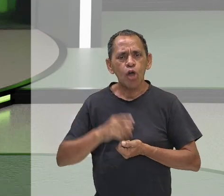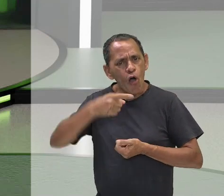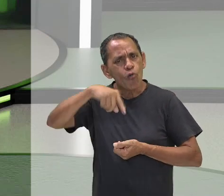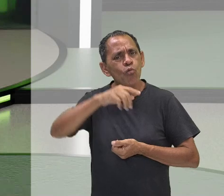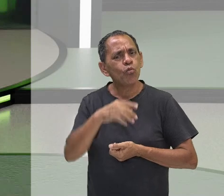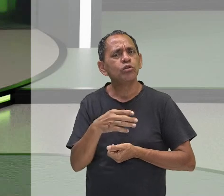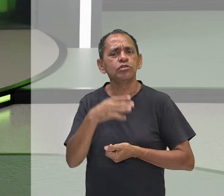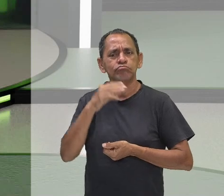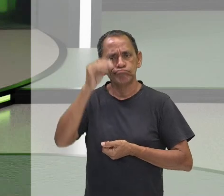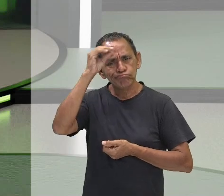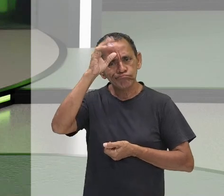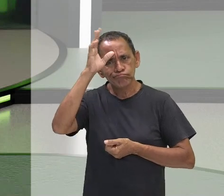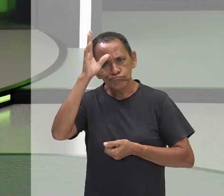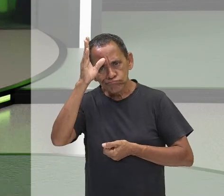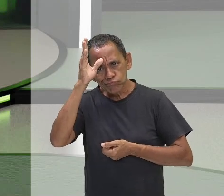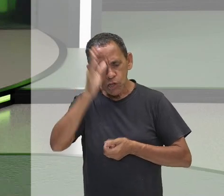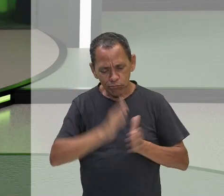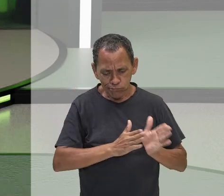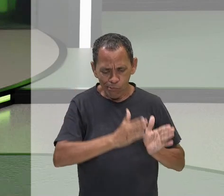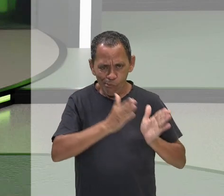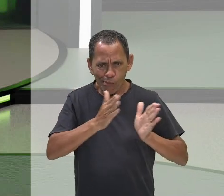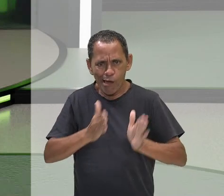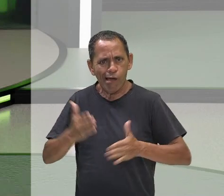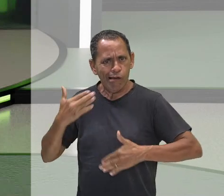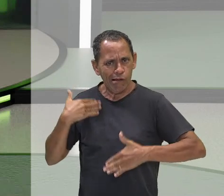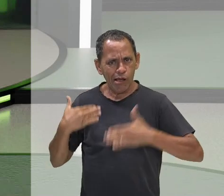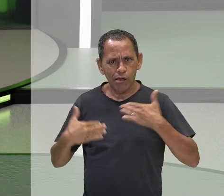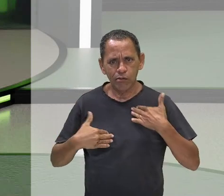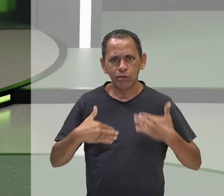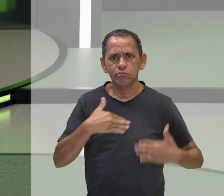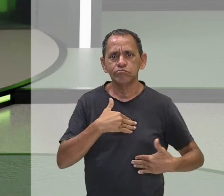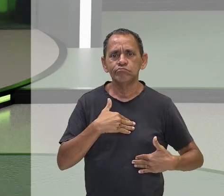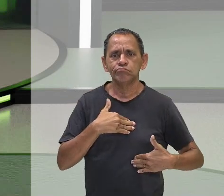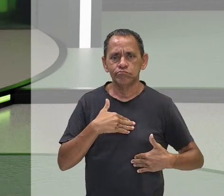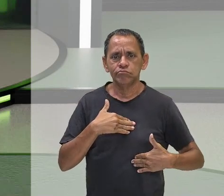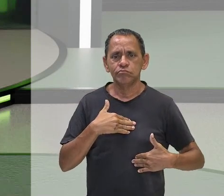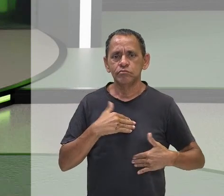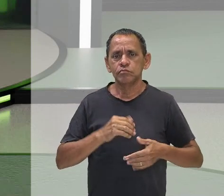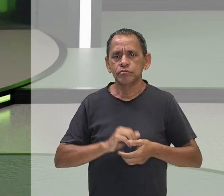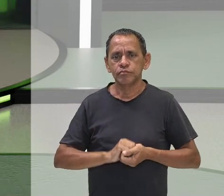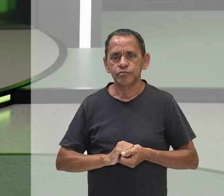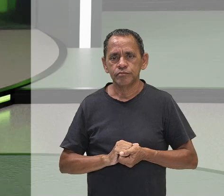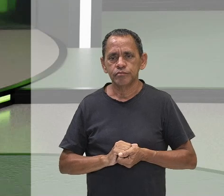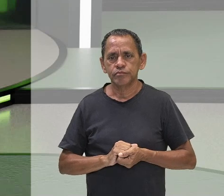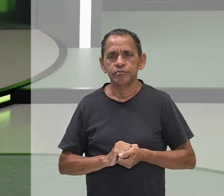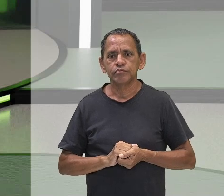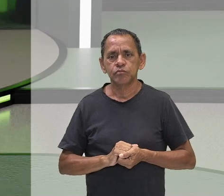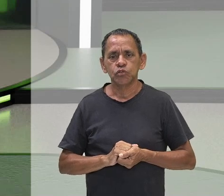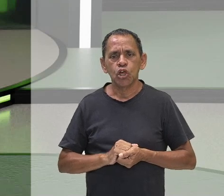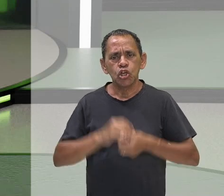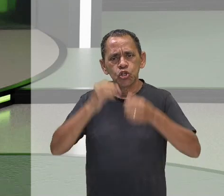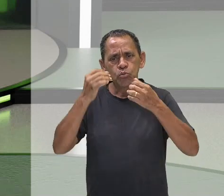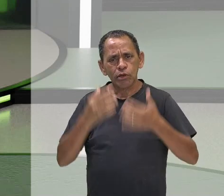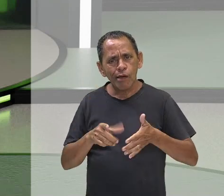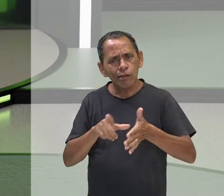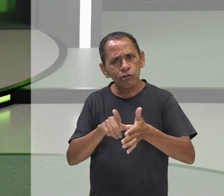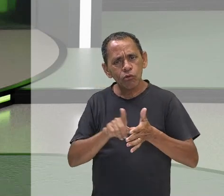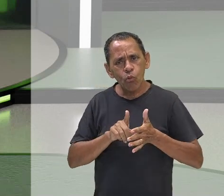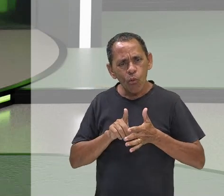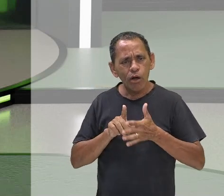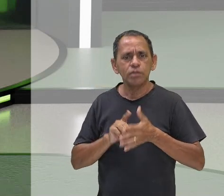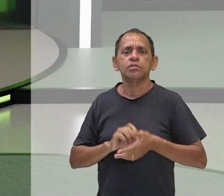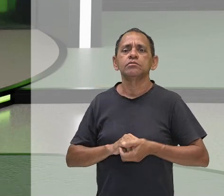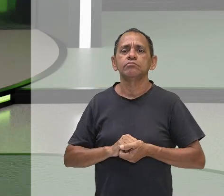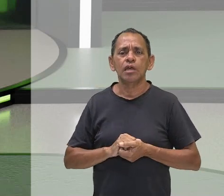uma parte do nosso corpo, e como eu havia falado para vocês, é uma parte fantástica, que